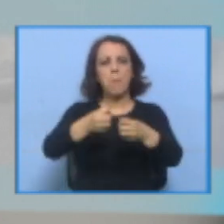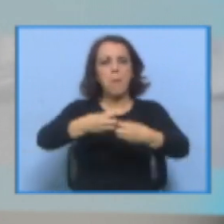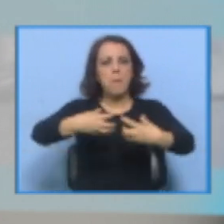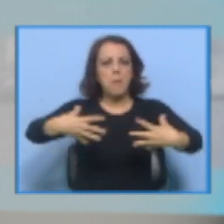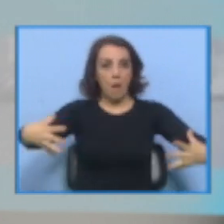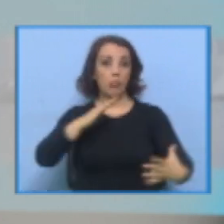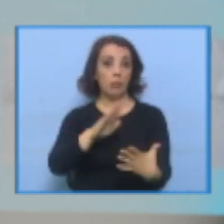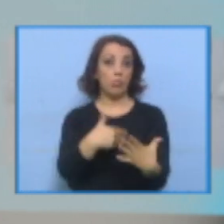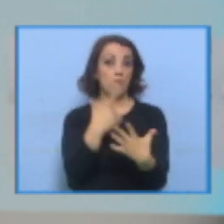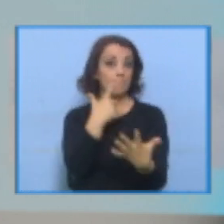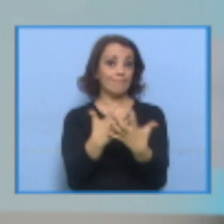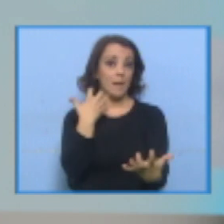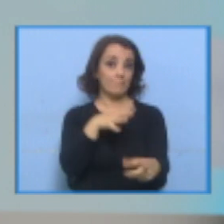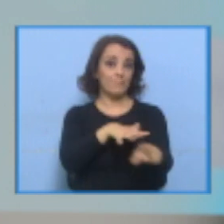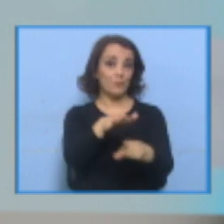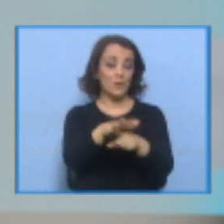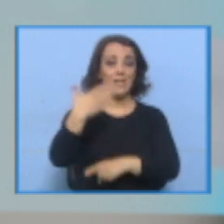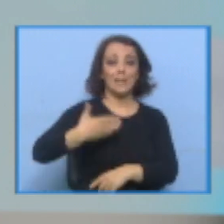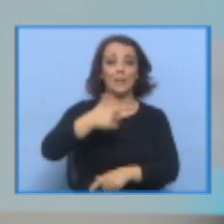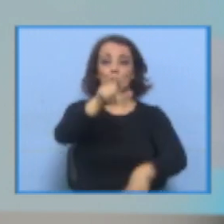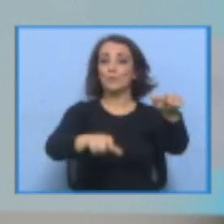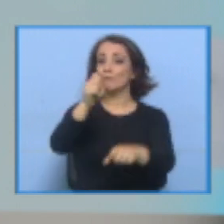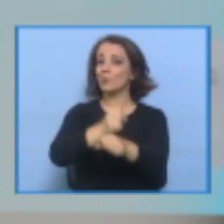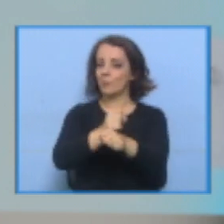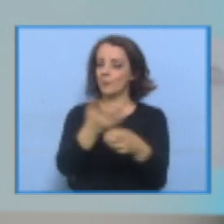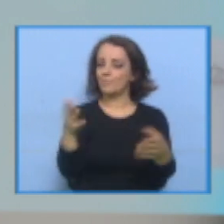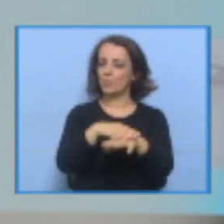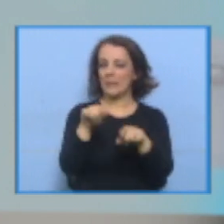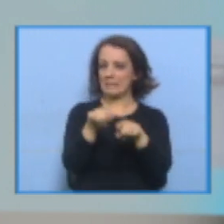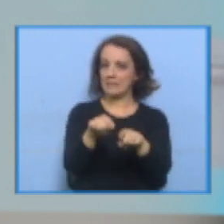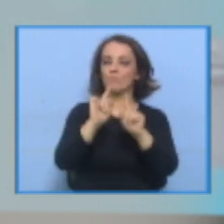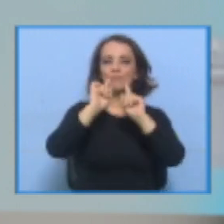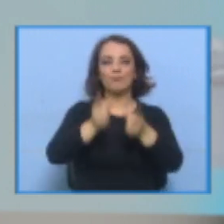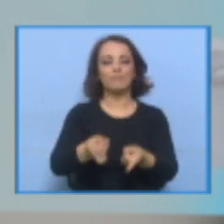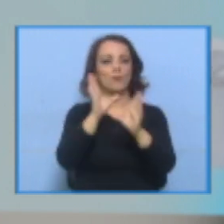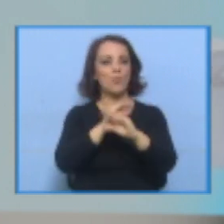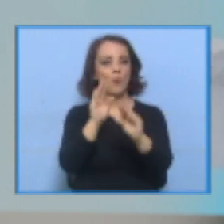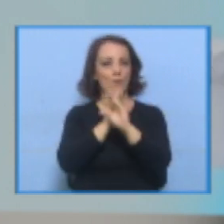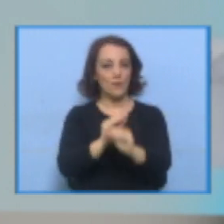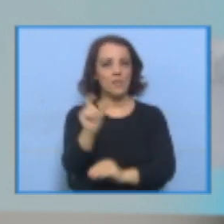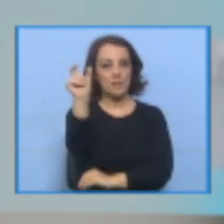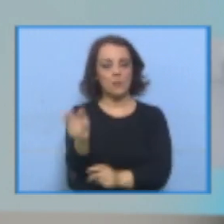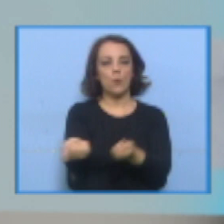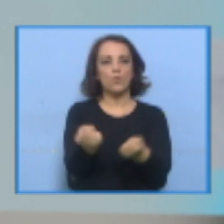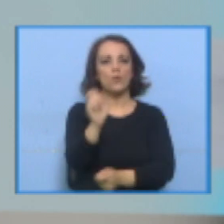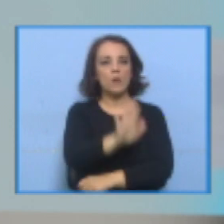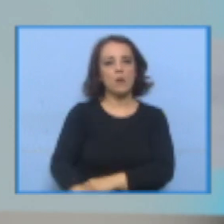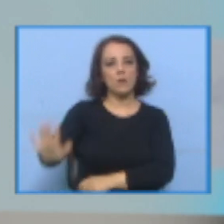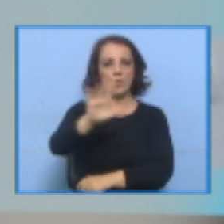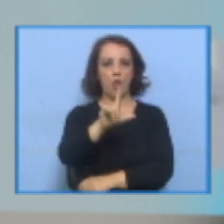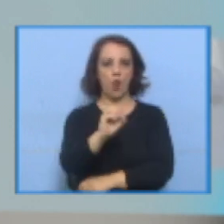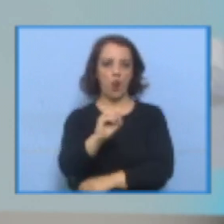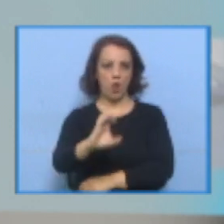com impacto nos direitos de muitos trabalhadores. É precisamente por aqui que iniciamos a conversa com o coordenador nacional da